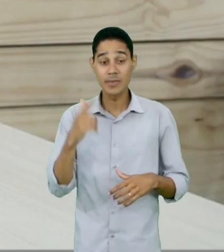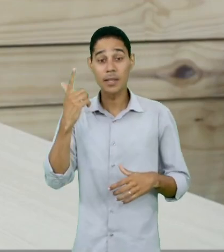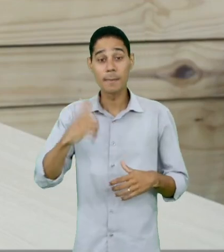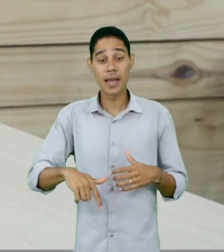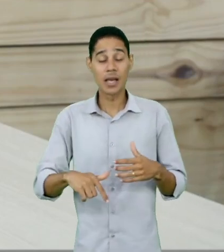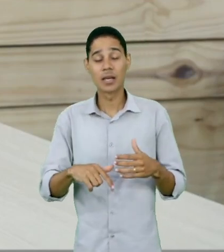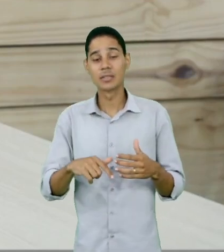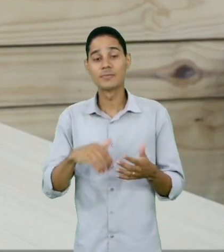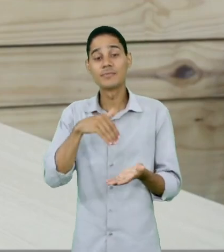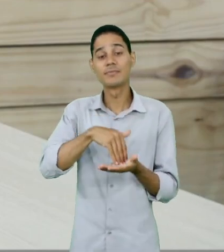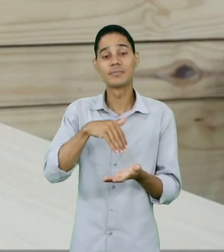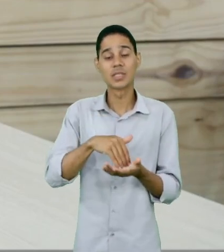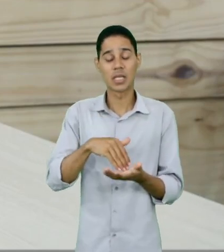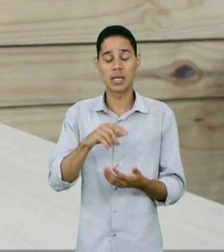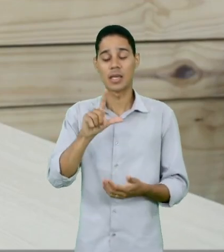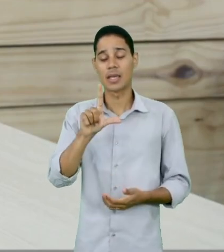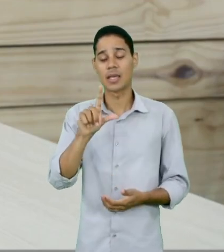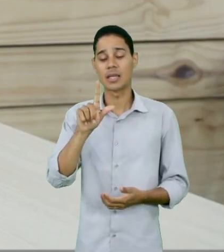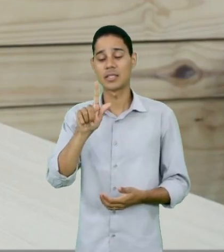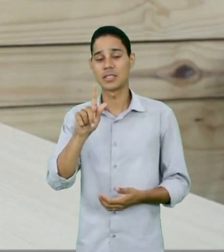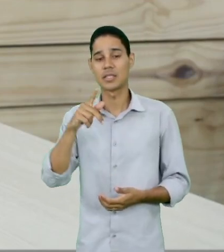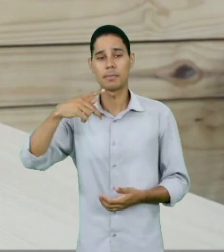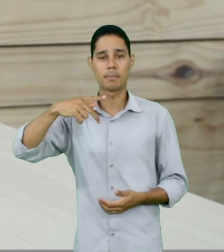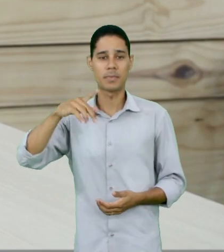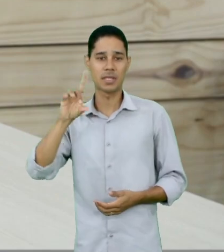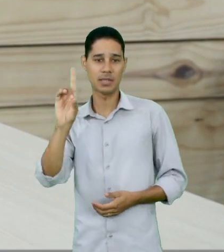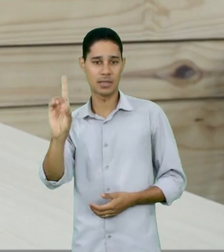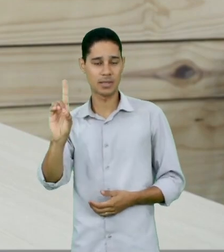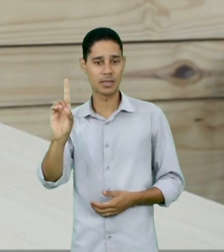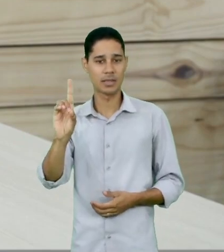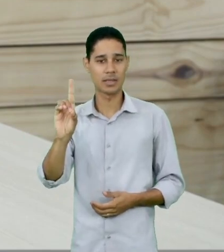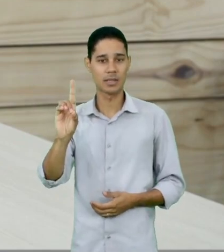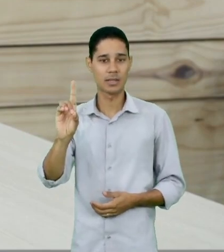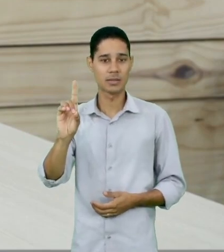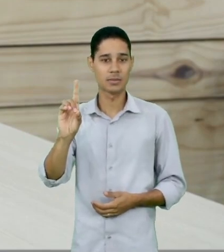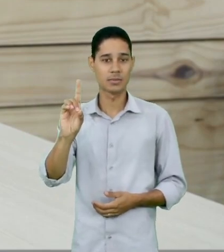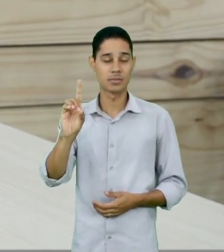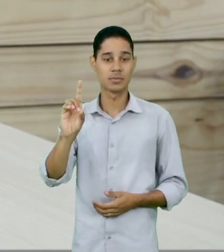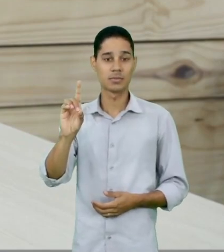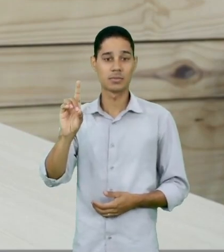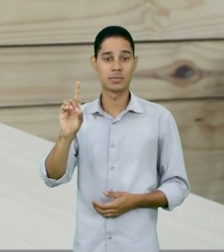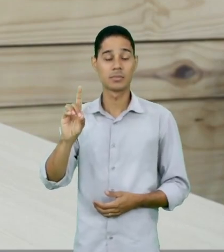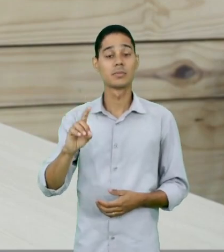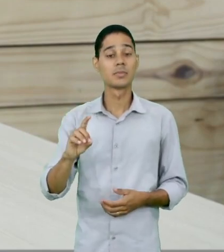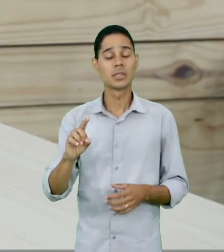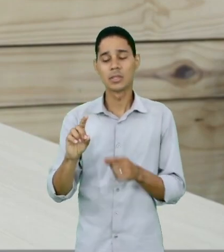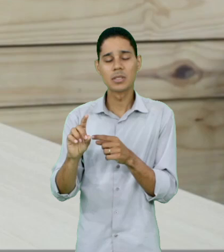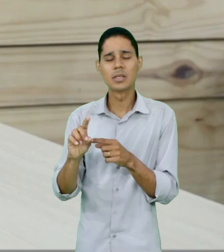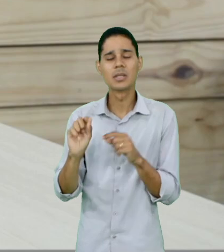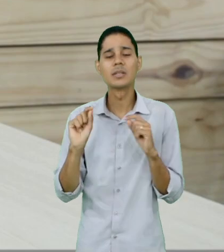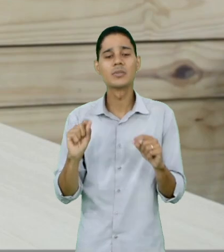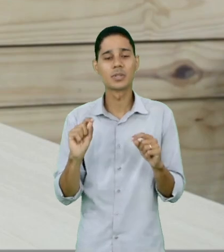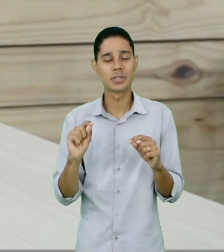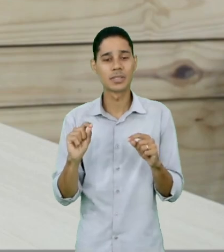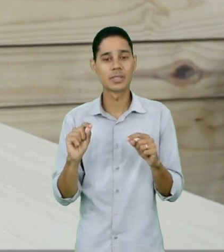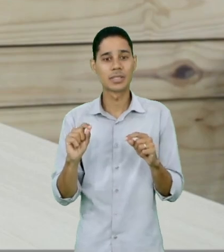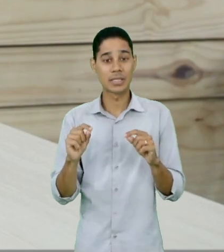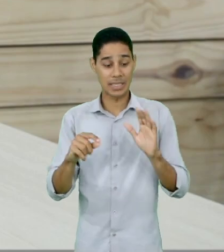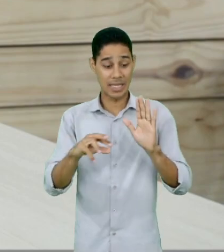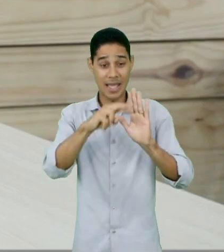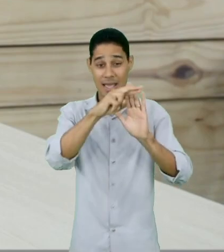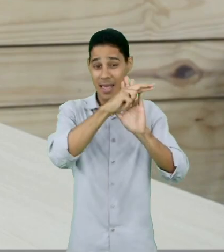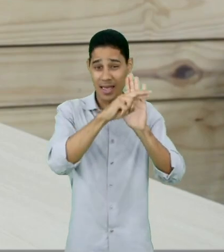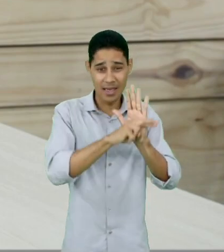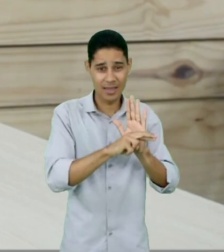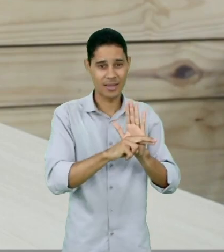né? Apareceu T no final, né? LGPD, que traz as regras, né? A situação legal,